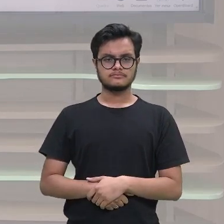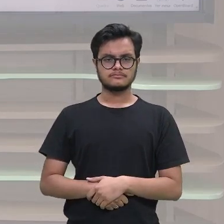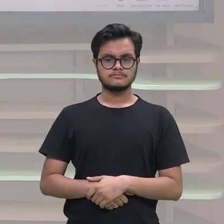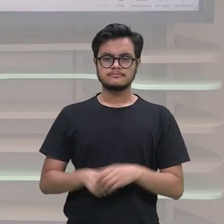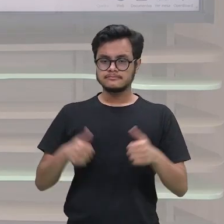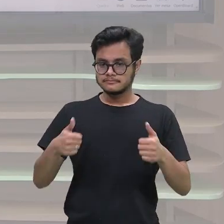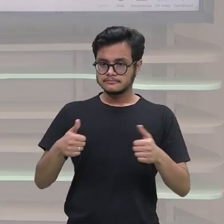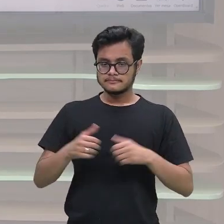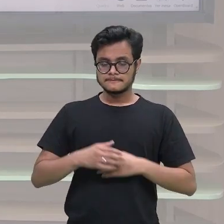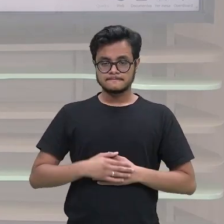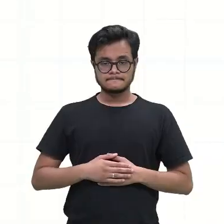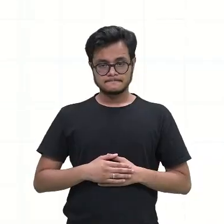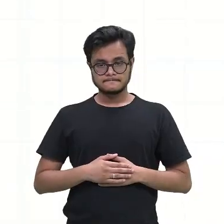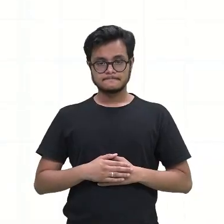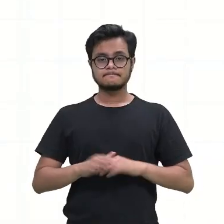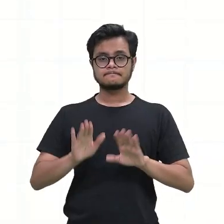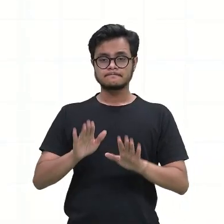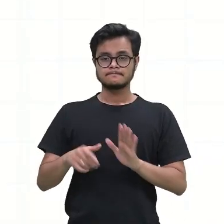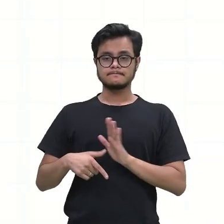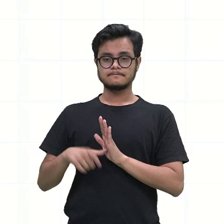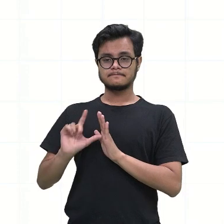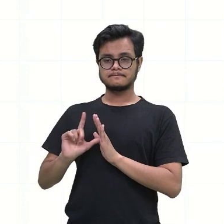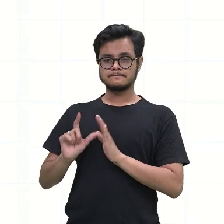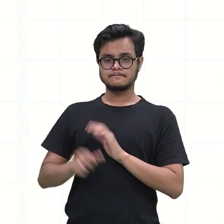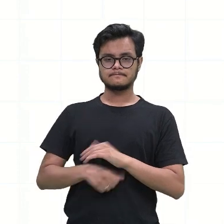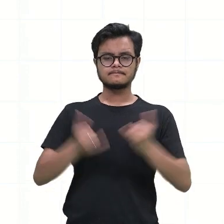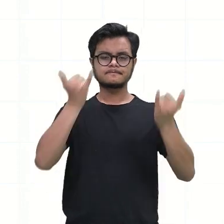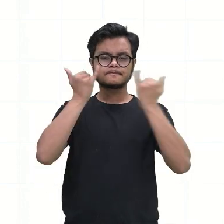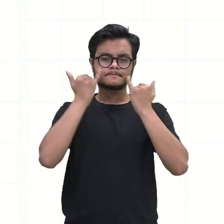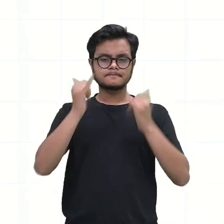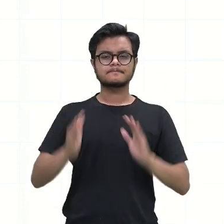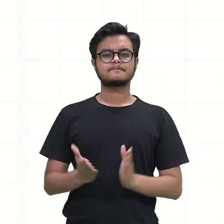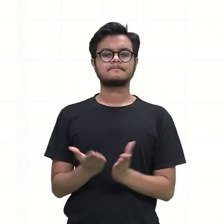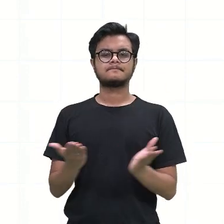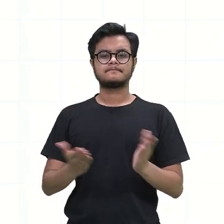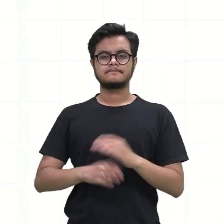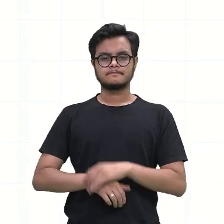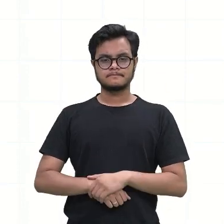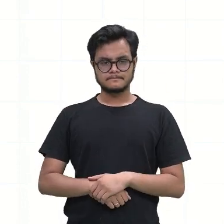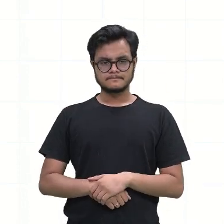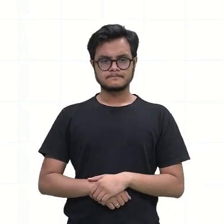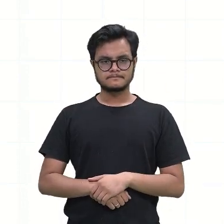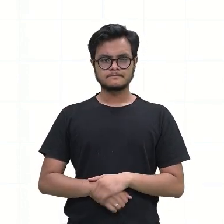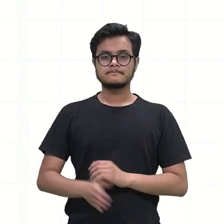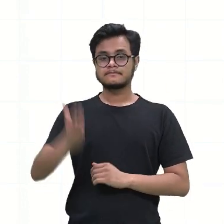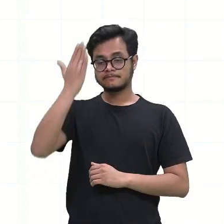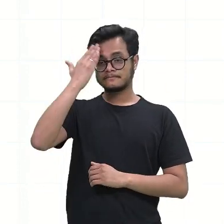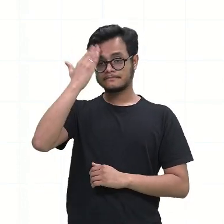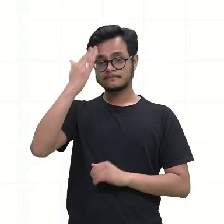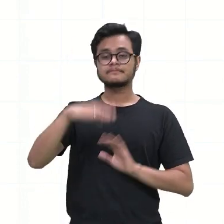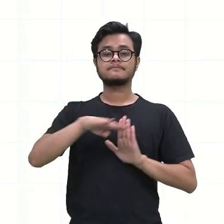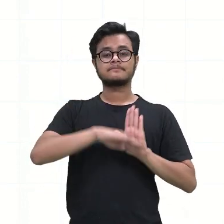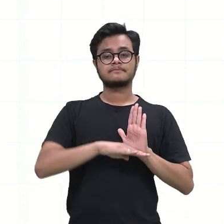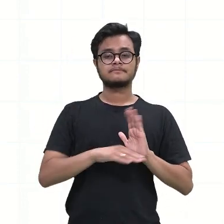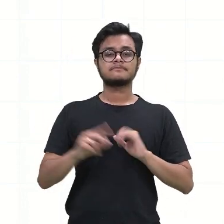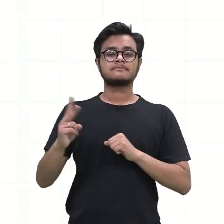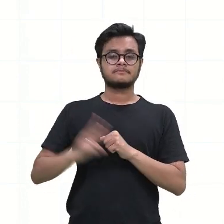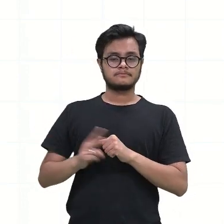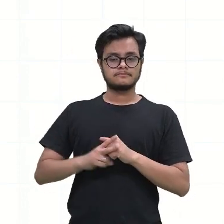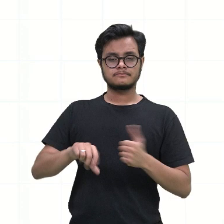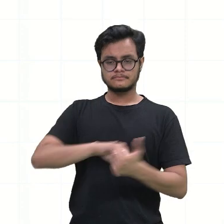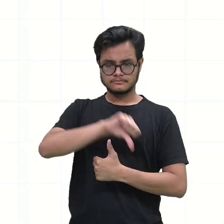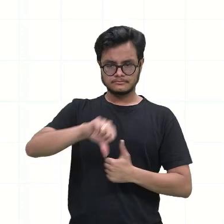bom? Muito bem, então vamos voltando aí para a informação, olha só. Então já sabemos aí que o verbo ele vai mudar, ele vai